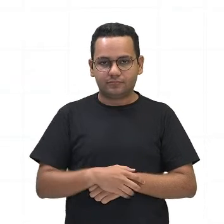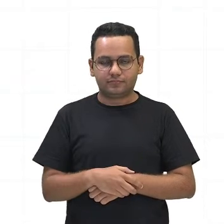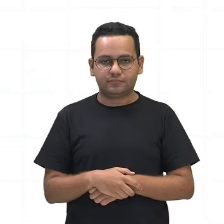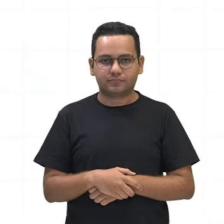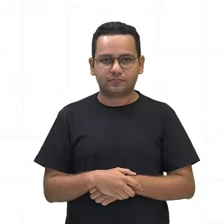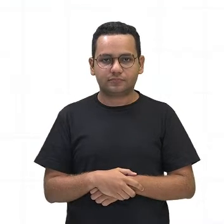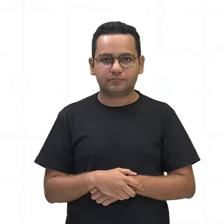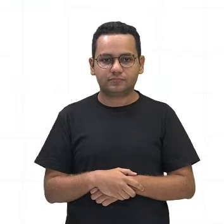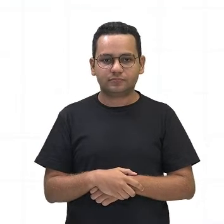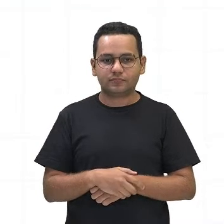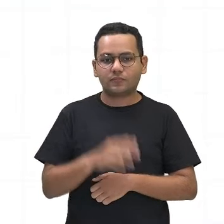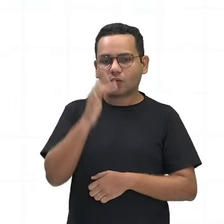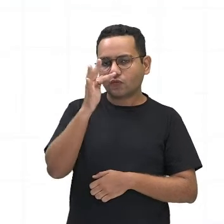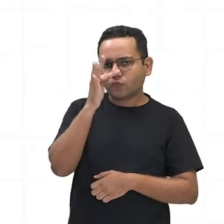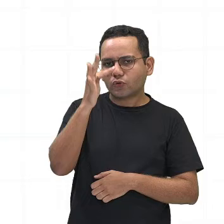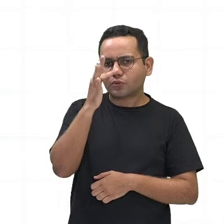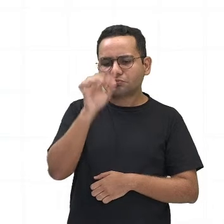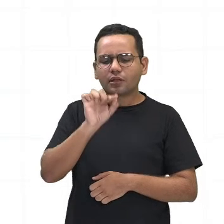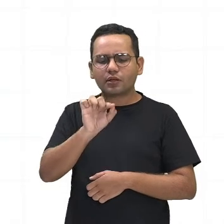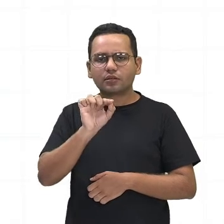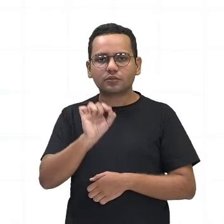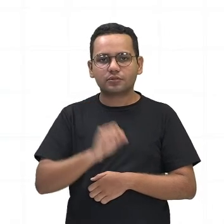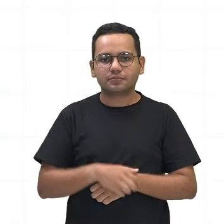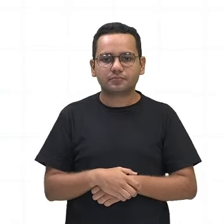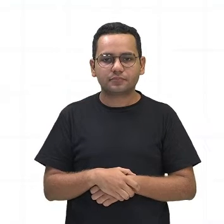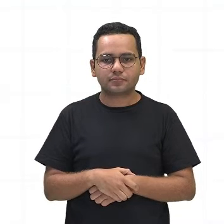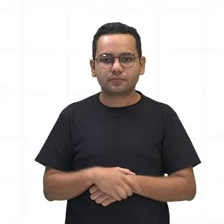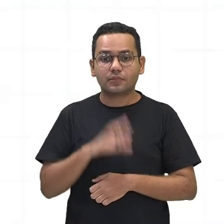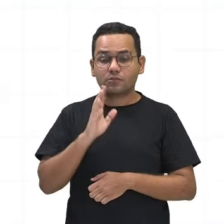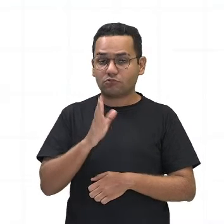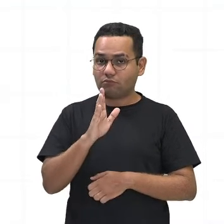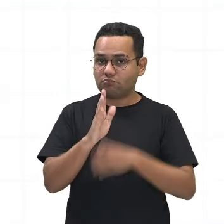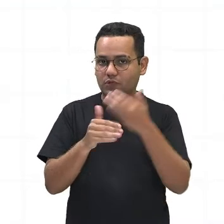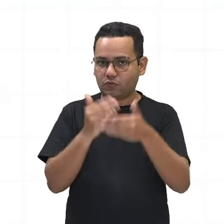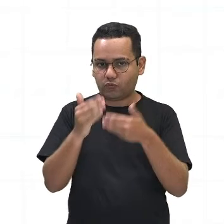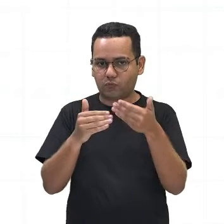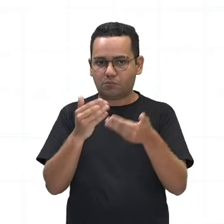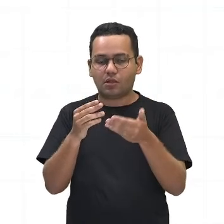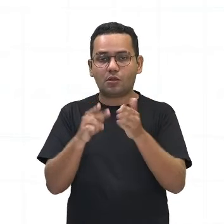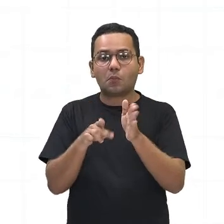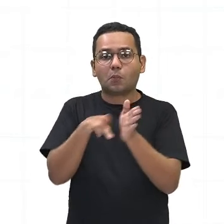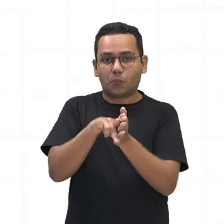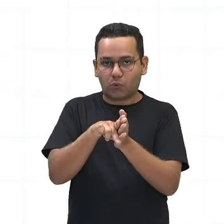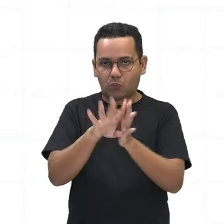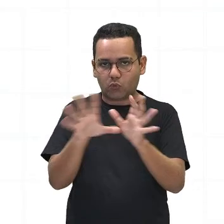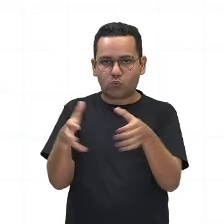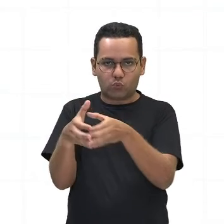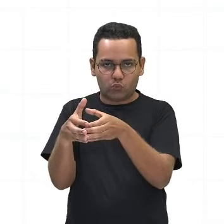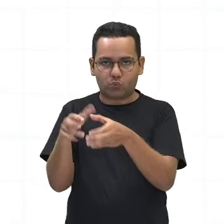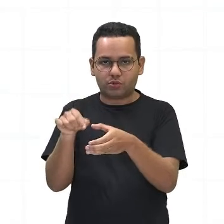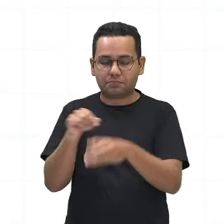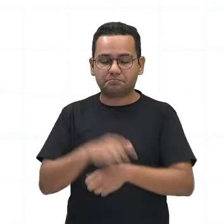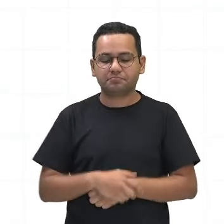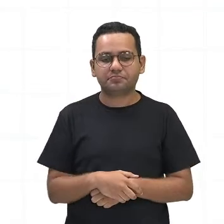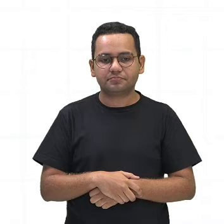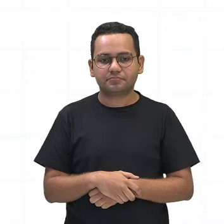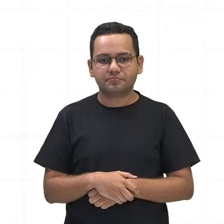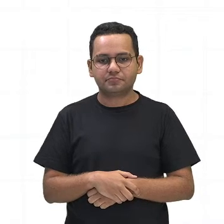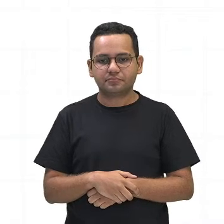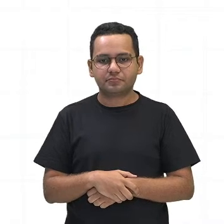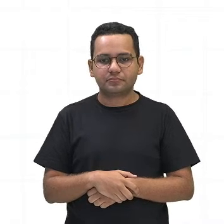flores, elas são a parte evolutiva aí desse grupo de plantas. Elas têm órgãos